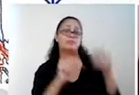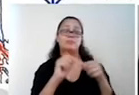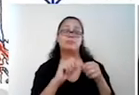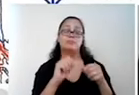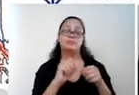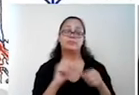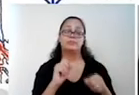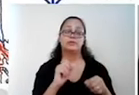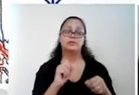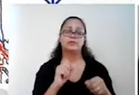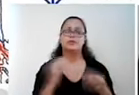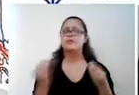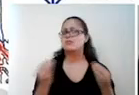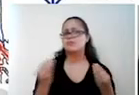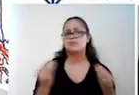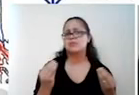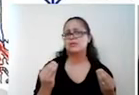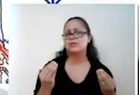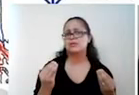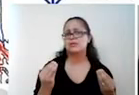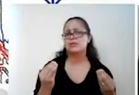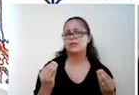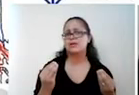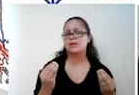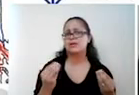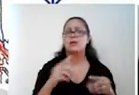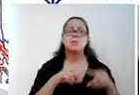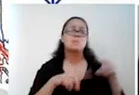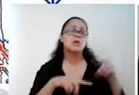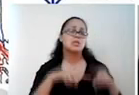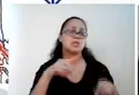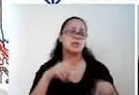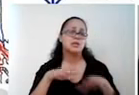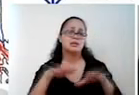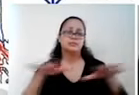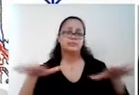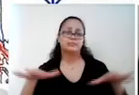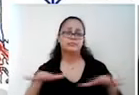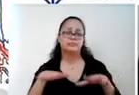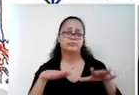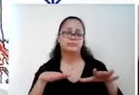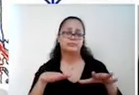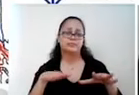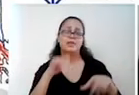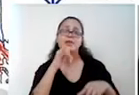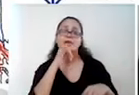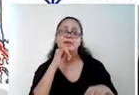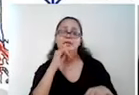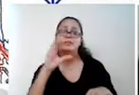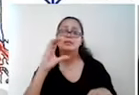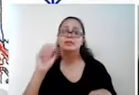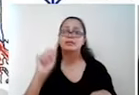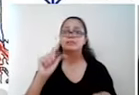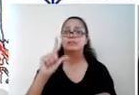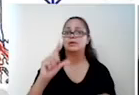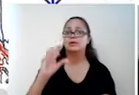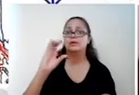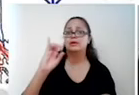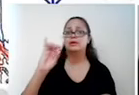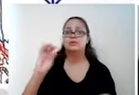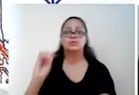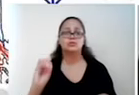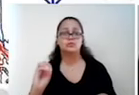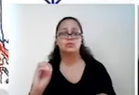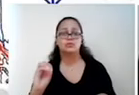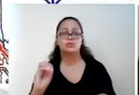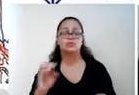sais minerais? São elementos presentes no solo, como nitrogênio, cálcio, fósforo, magnésio, potássio.